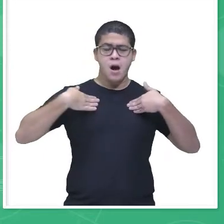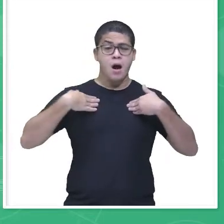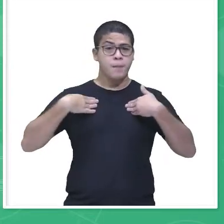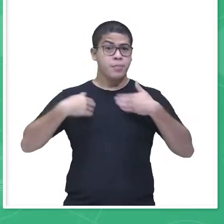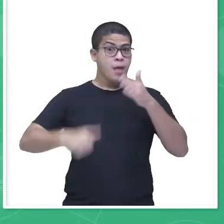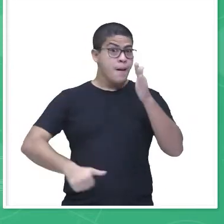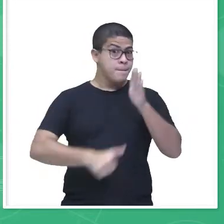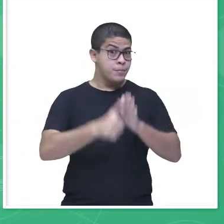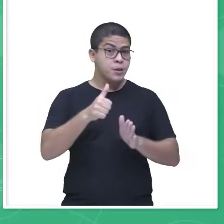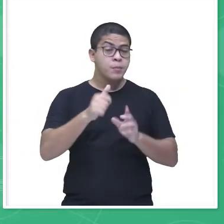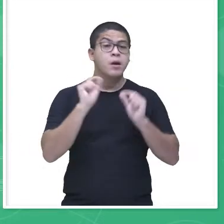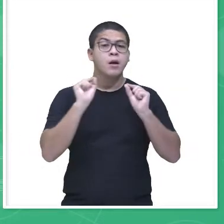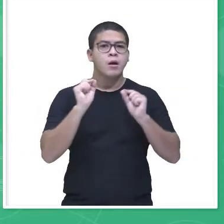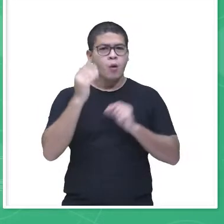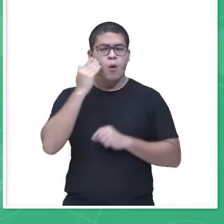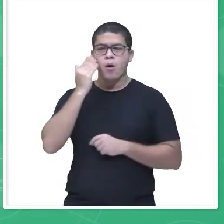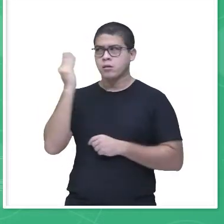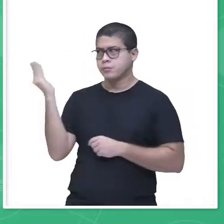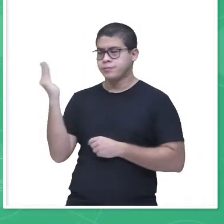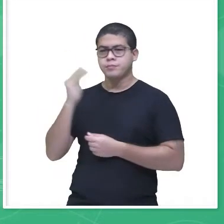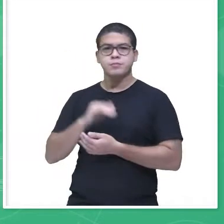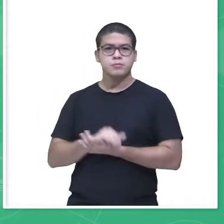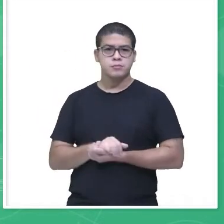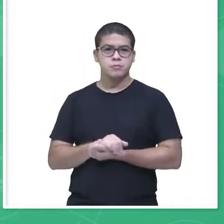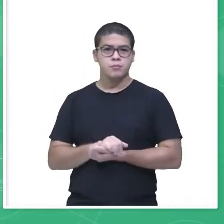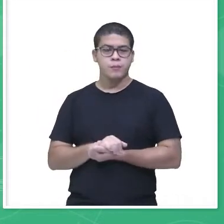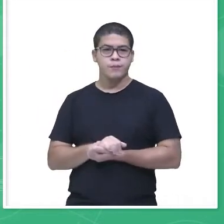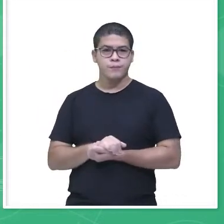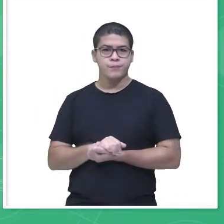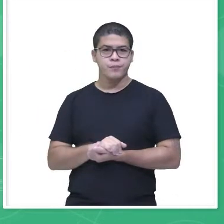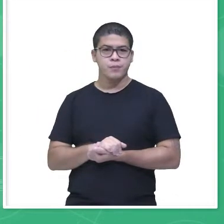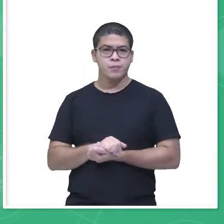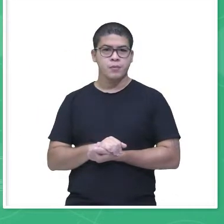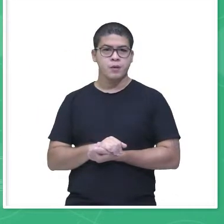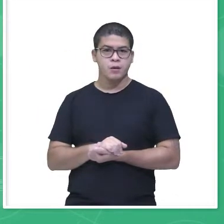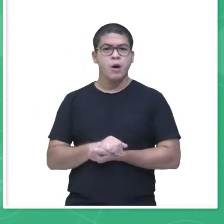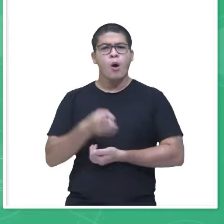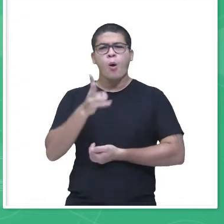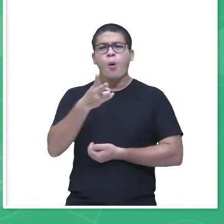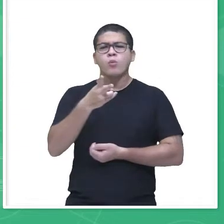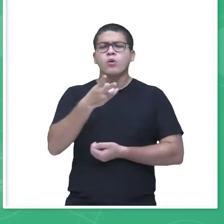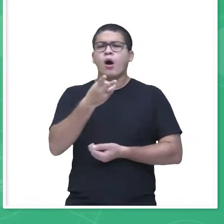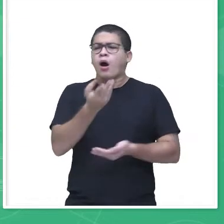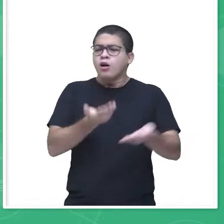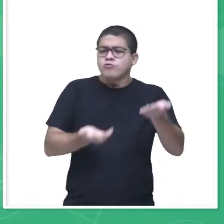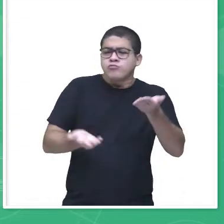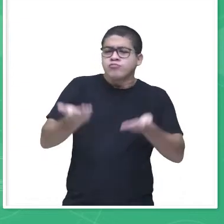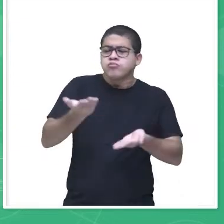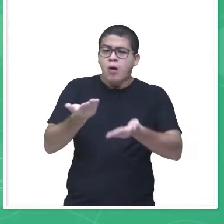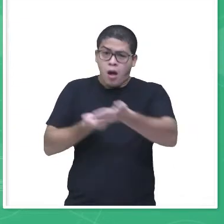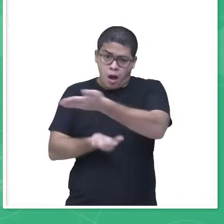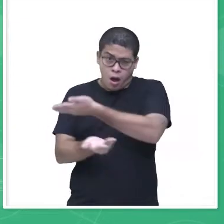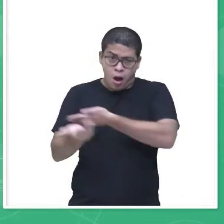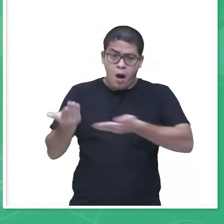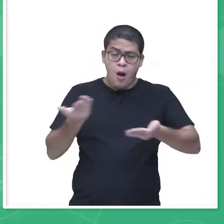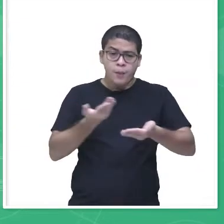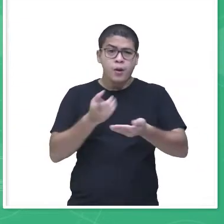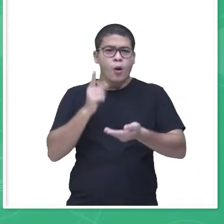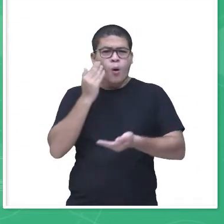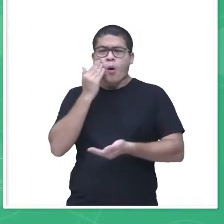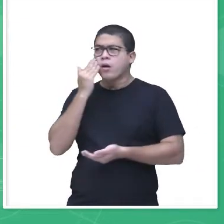e a qualidade de vida, a relação entre isso. Mas antes, vamos continuar aí relacionando, né, essa situação, esse